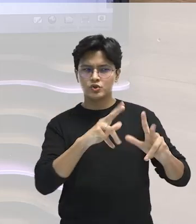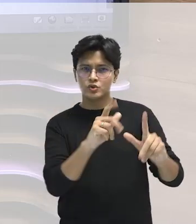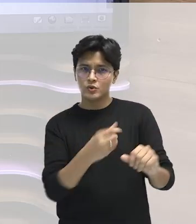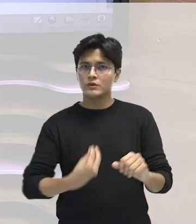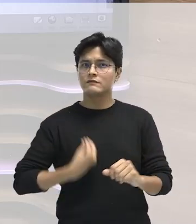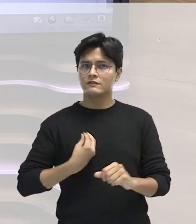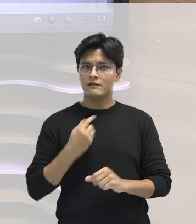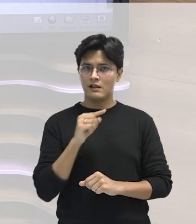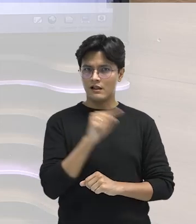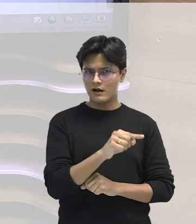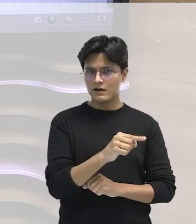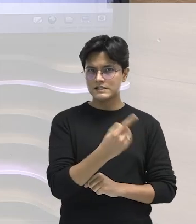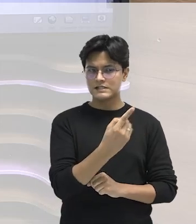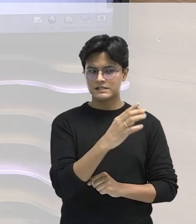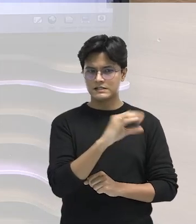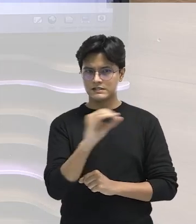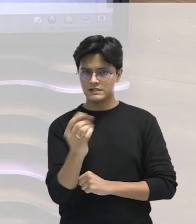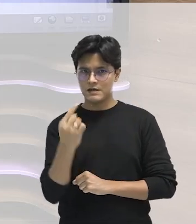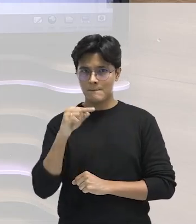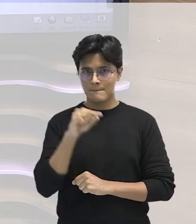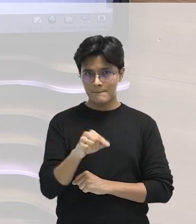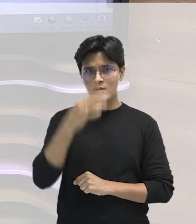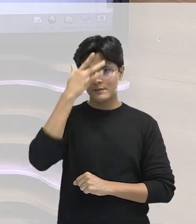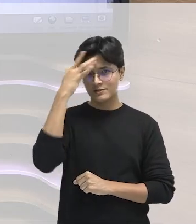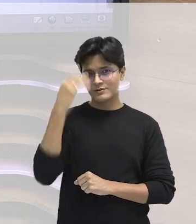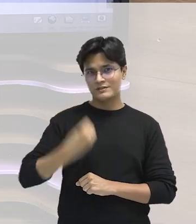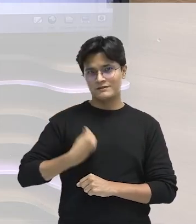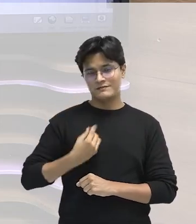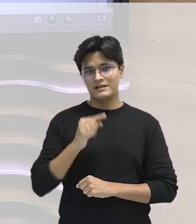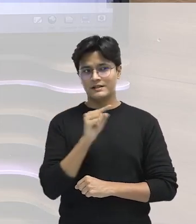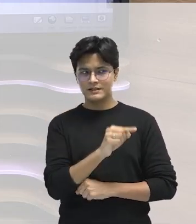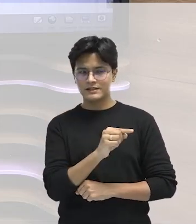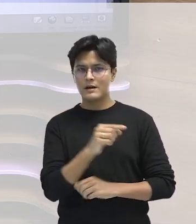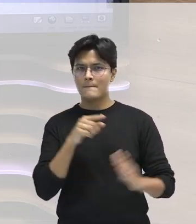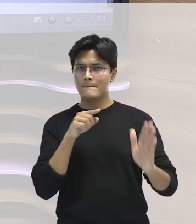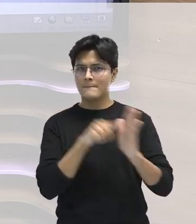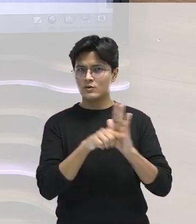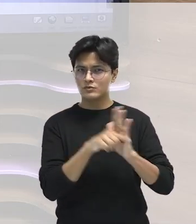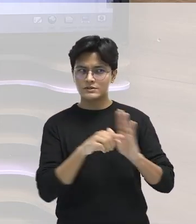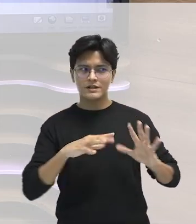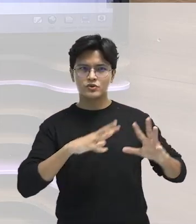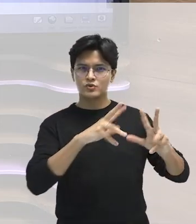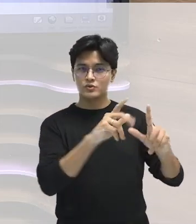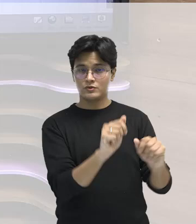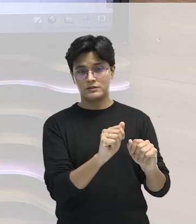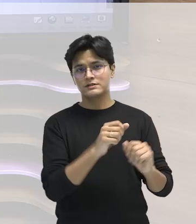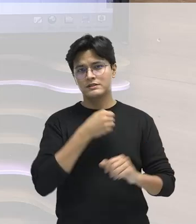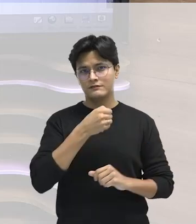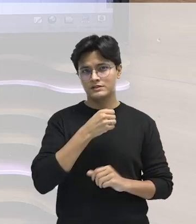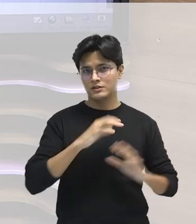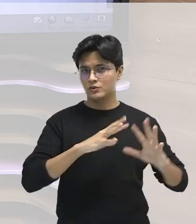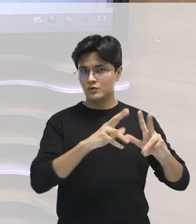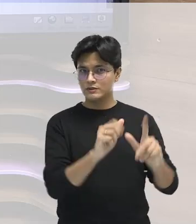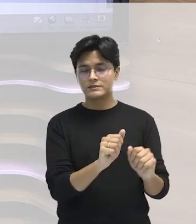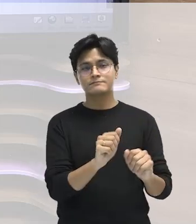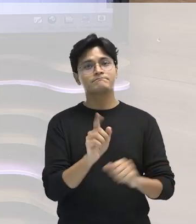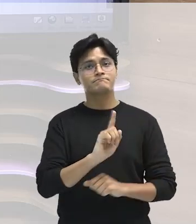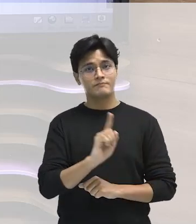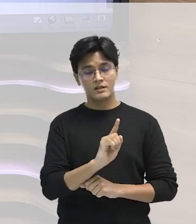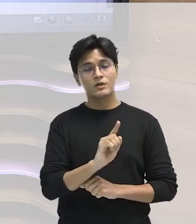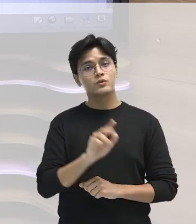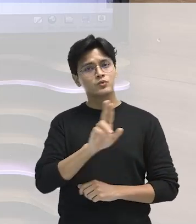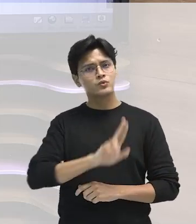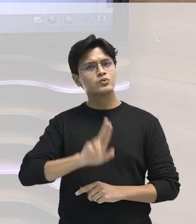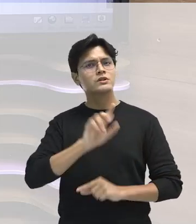né? Seria inviável. Então, o que é feito? Eles pegam uma amostra, ou seja, desse total de 100